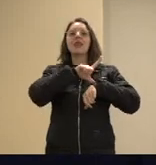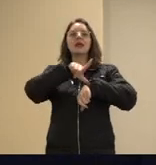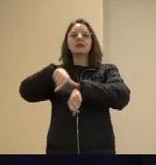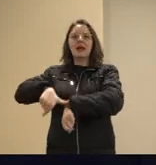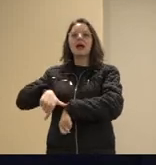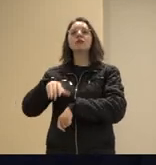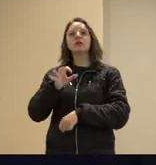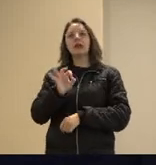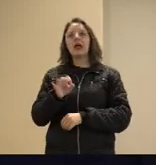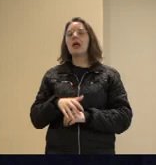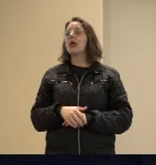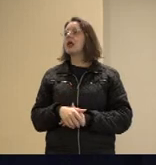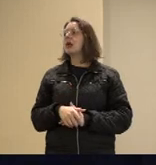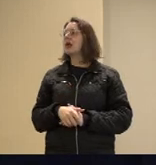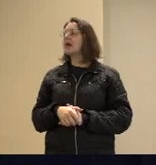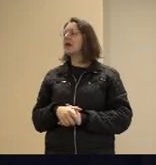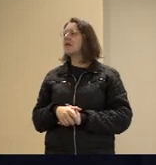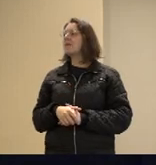É isso, né?